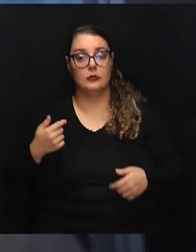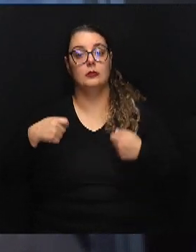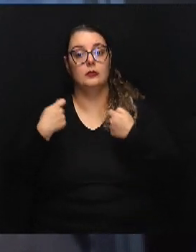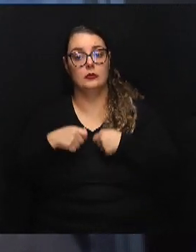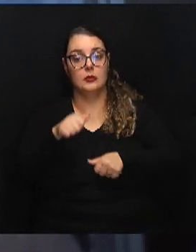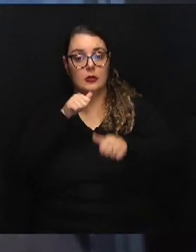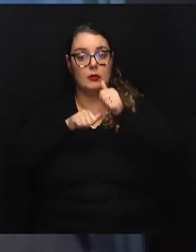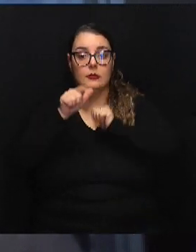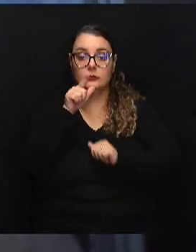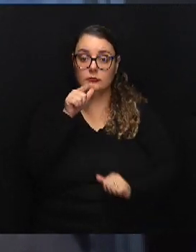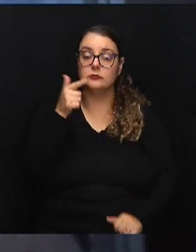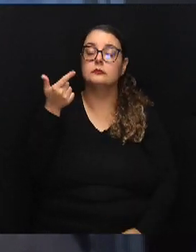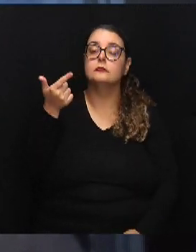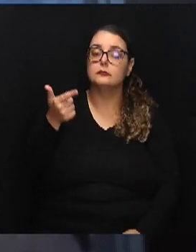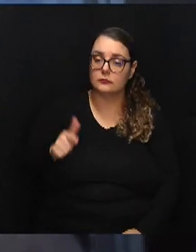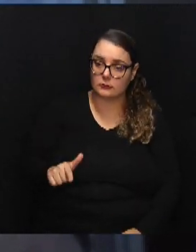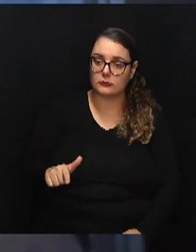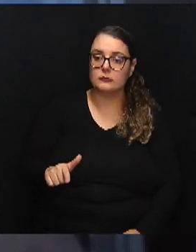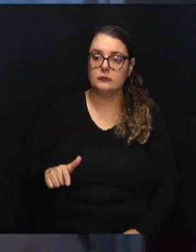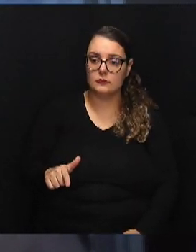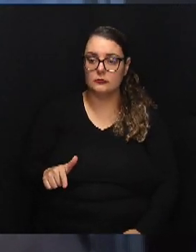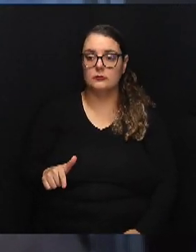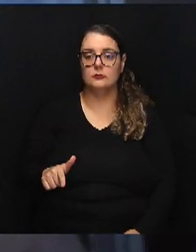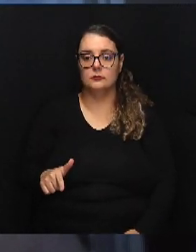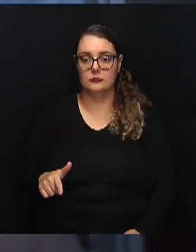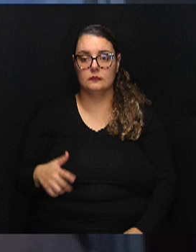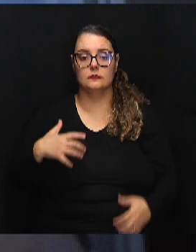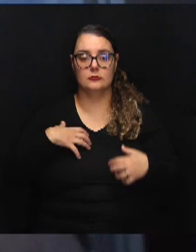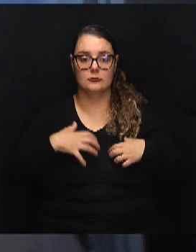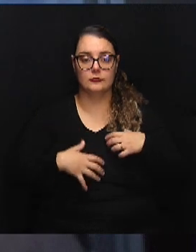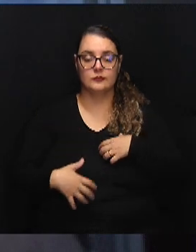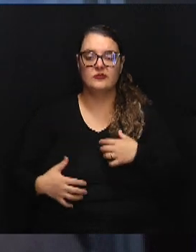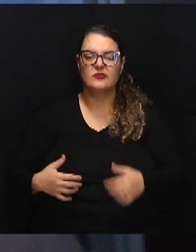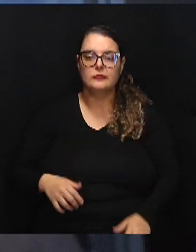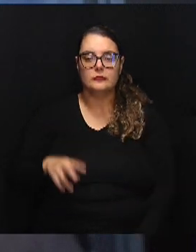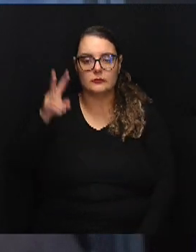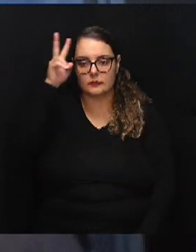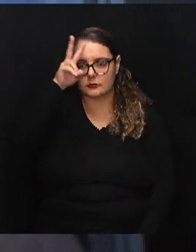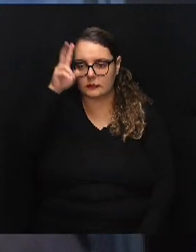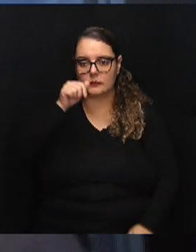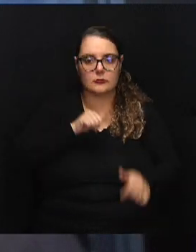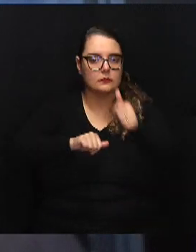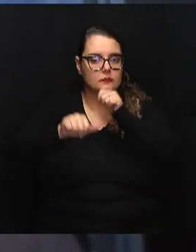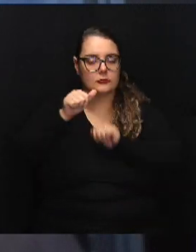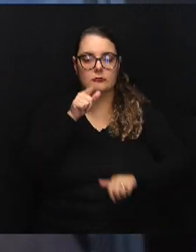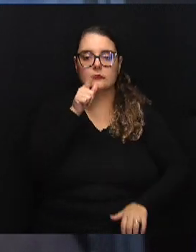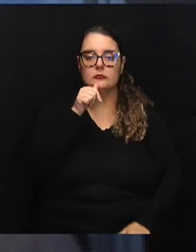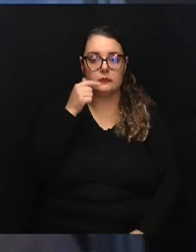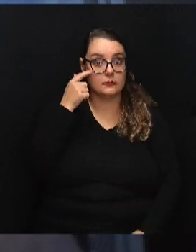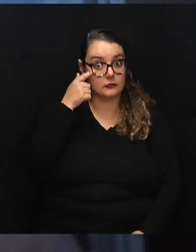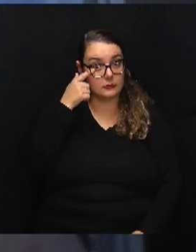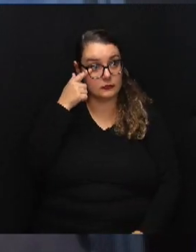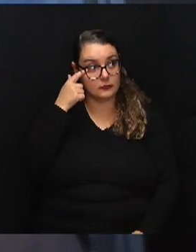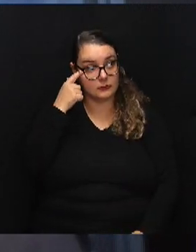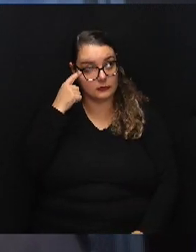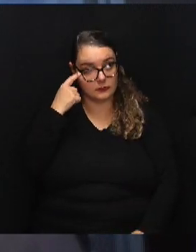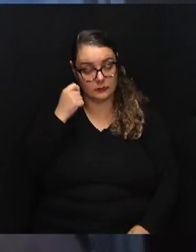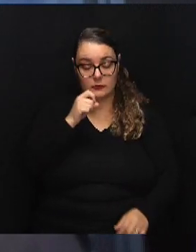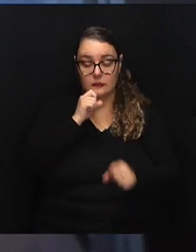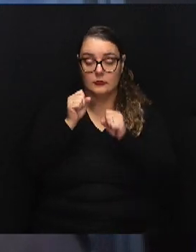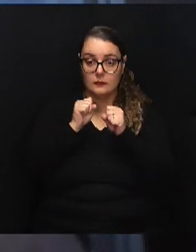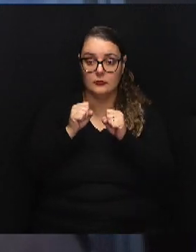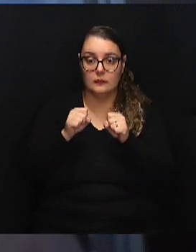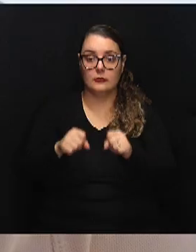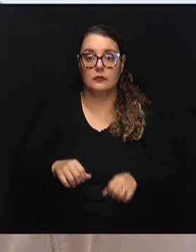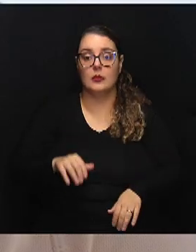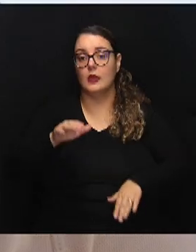manter a hidratação do nosso organismo. Então, lembrar de tomar bastante água no inverno também, mesmo sem a